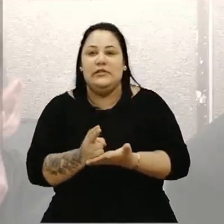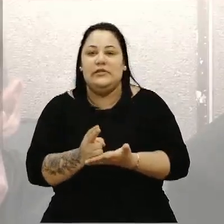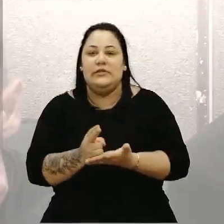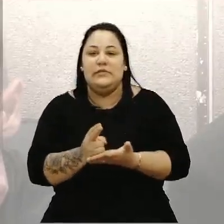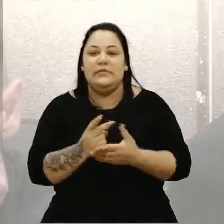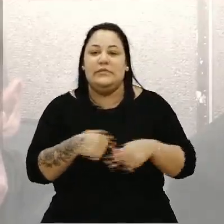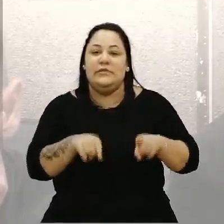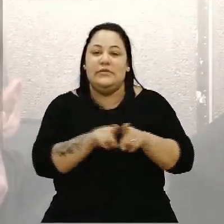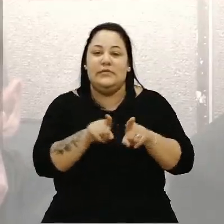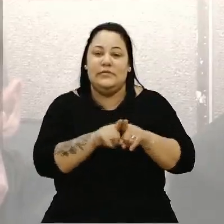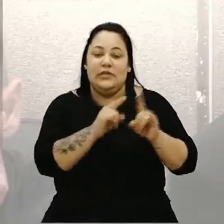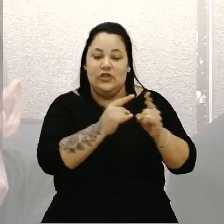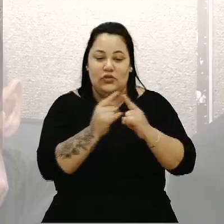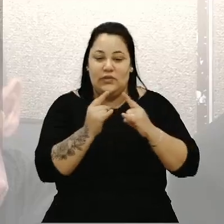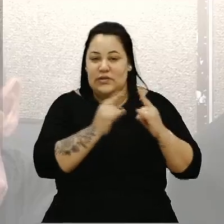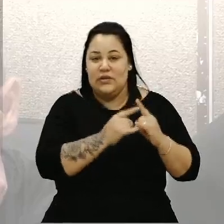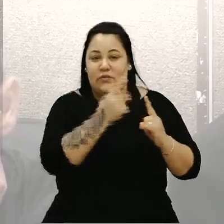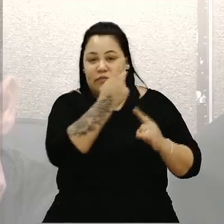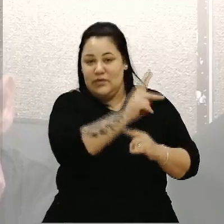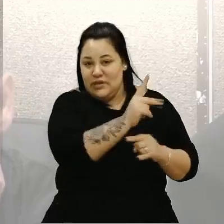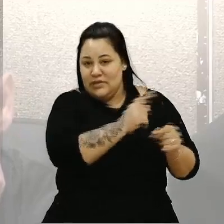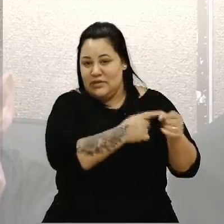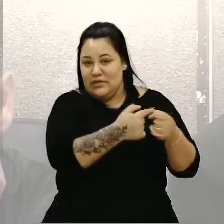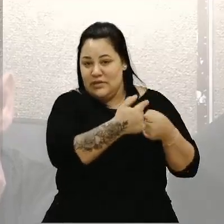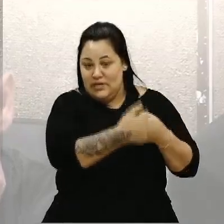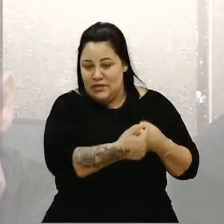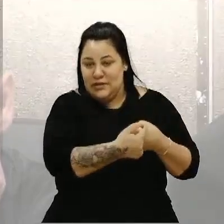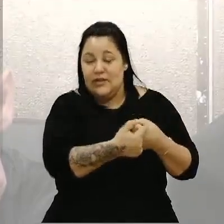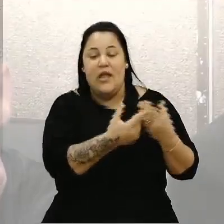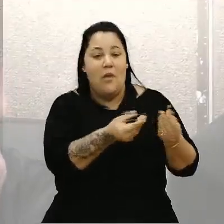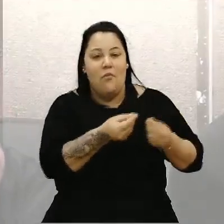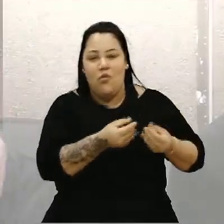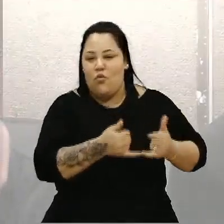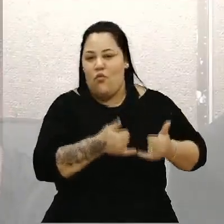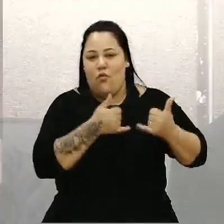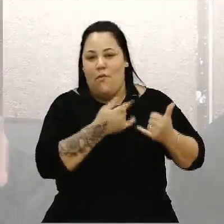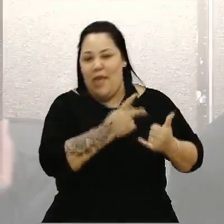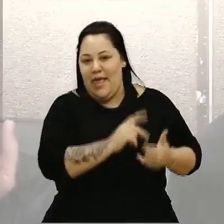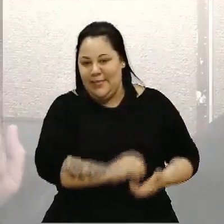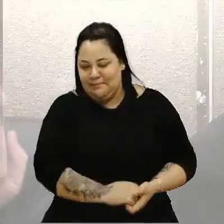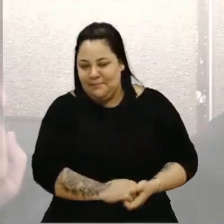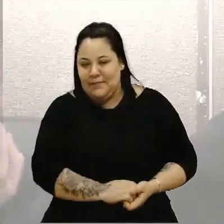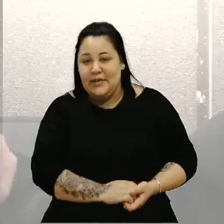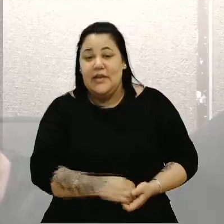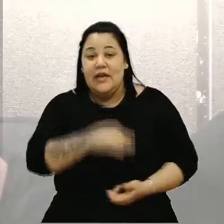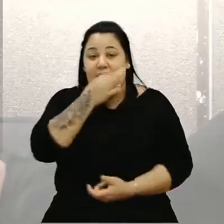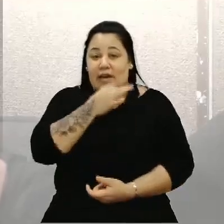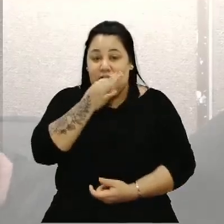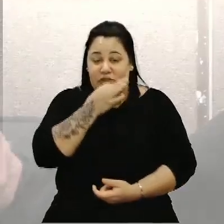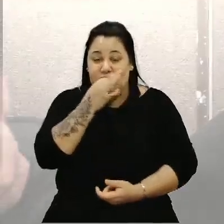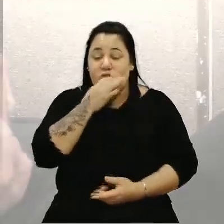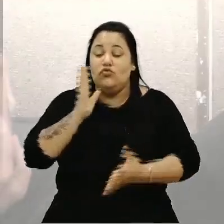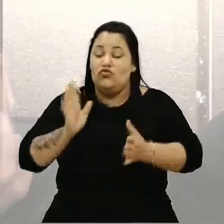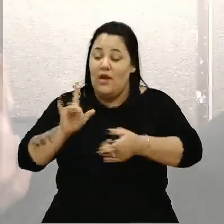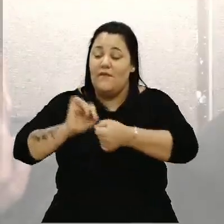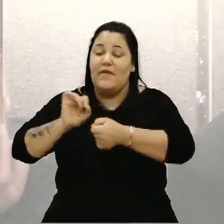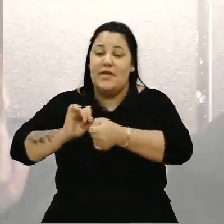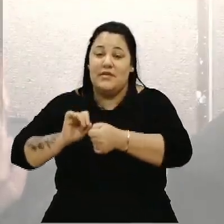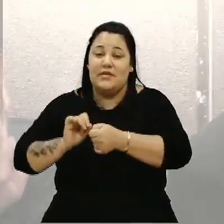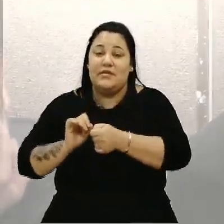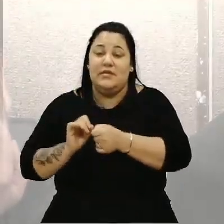Guabijense, FUNEG, e que muito o orgulhava. Em Caxias do Sul, além de prestar atendimento no